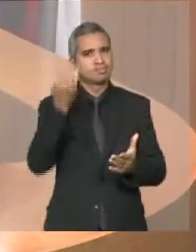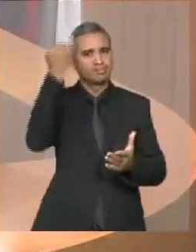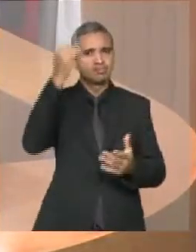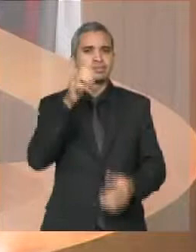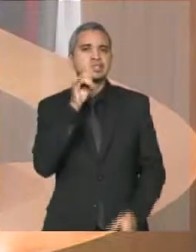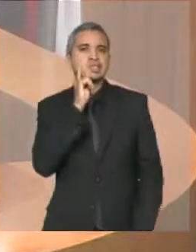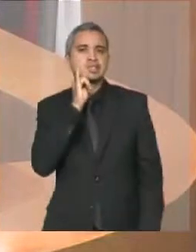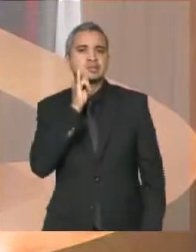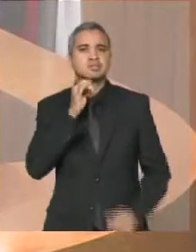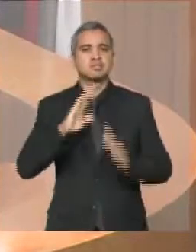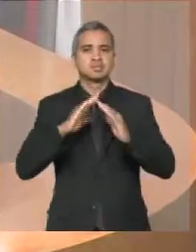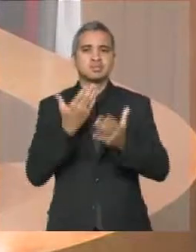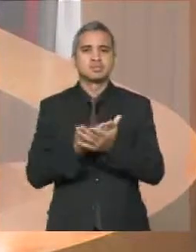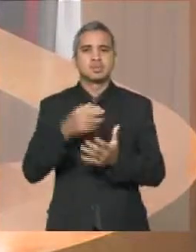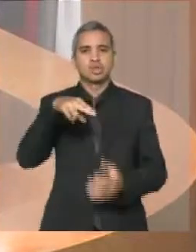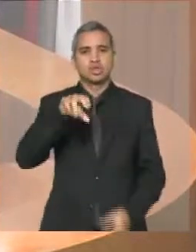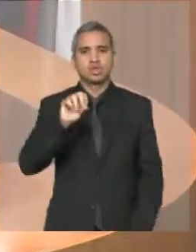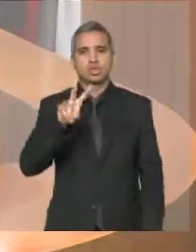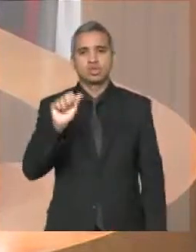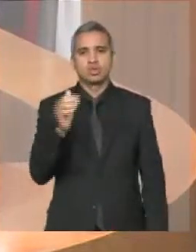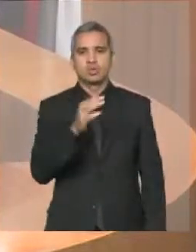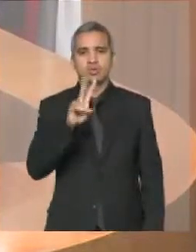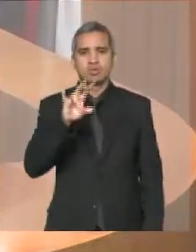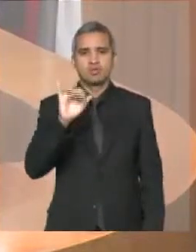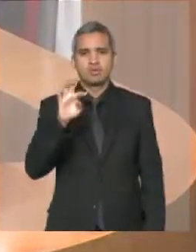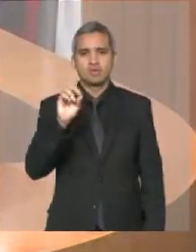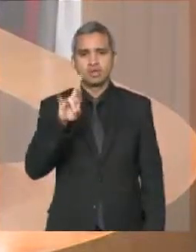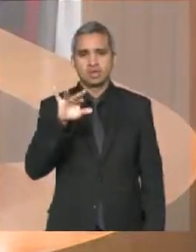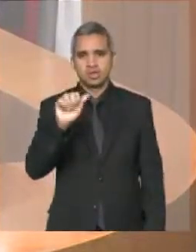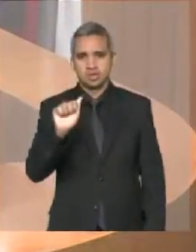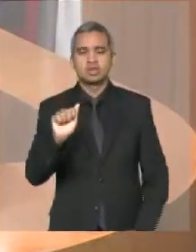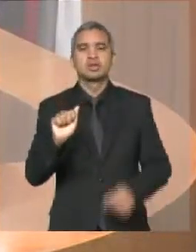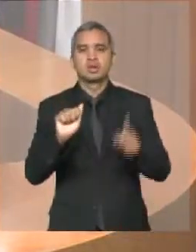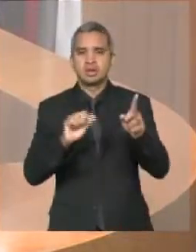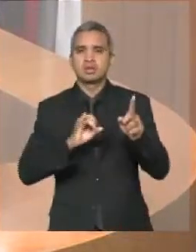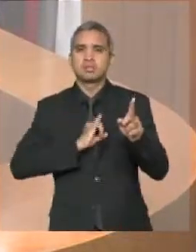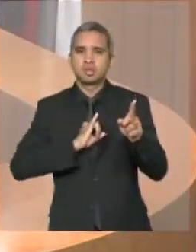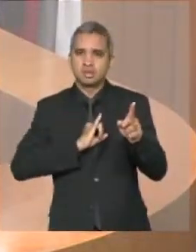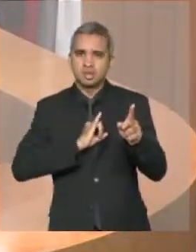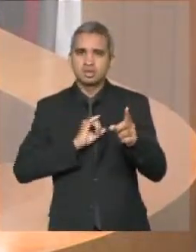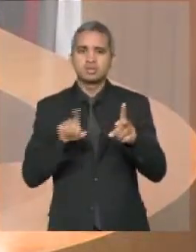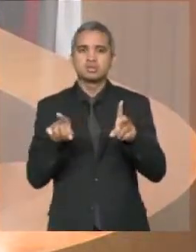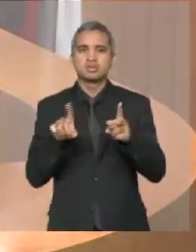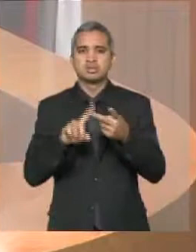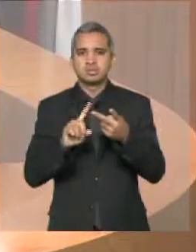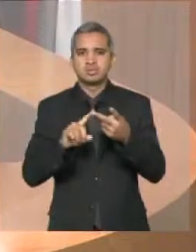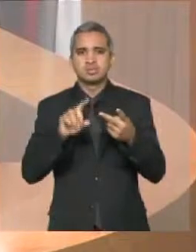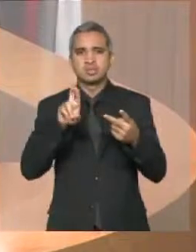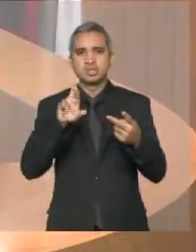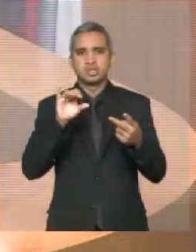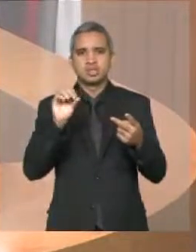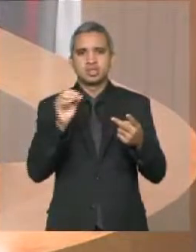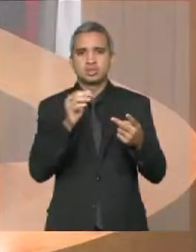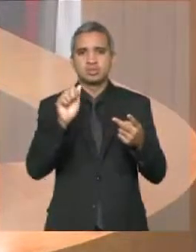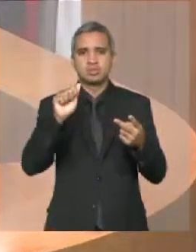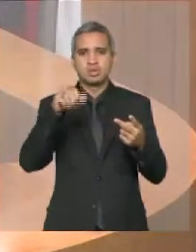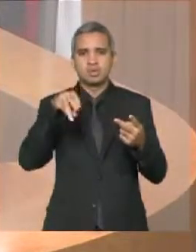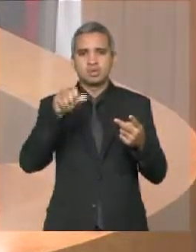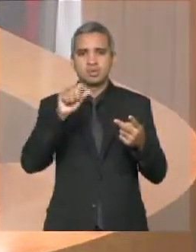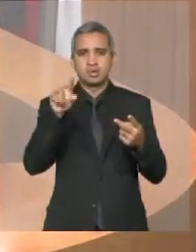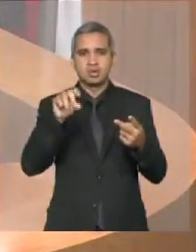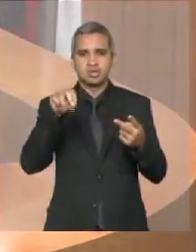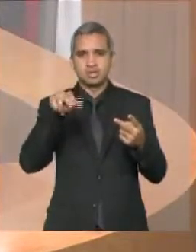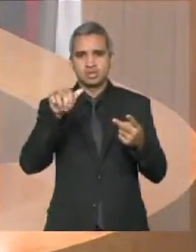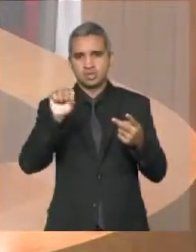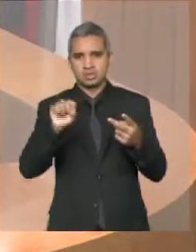Nova Vitória, em Imperatriz, lá no Grande Conjunto Vitória, da Escola Rio Amazonas, em João Lisboa, uma escola que